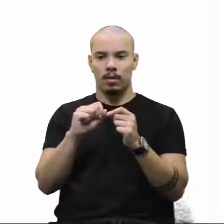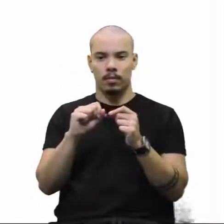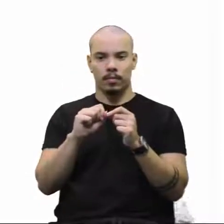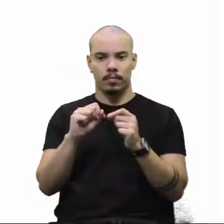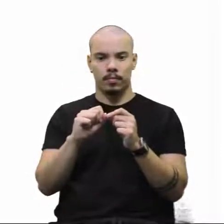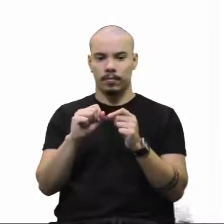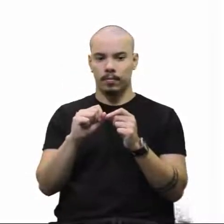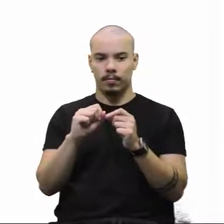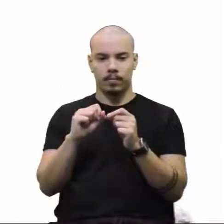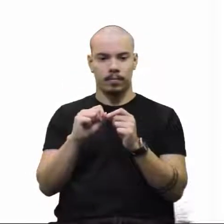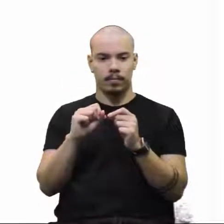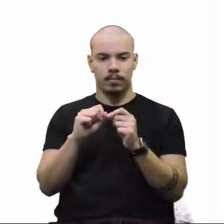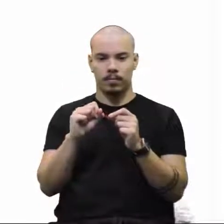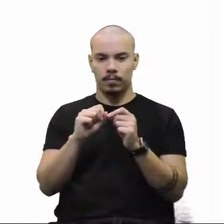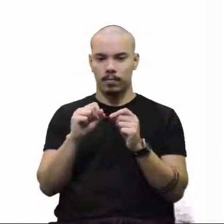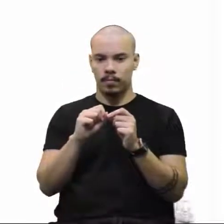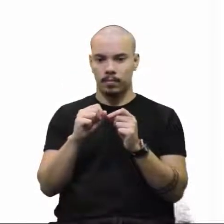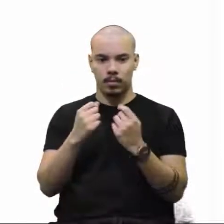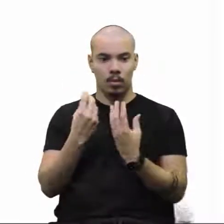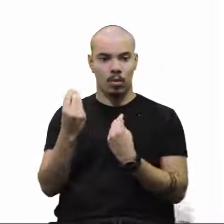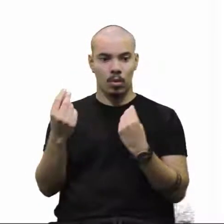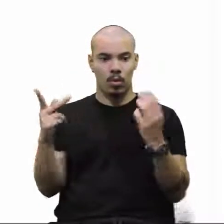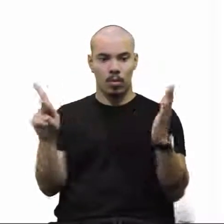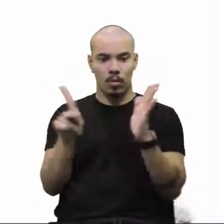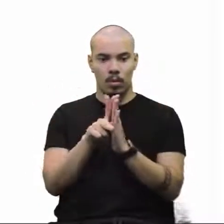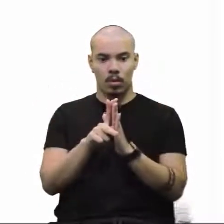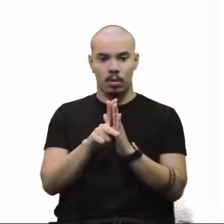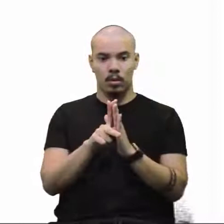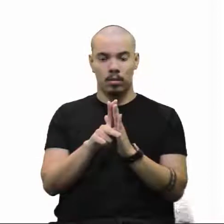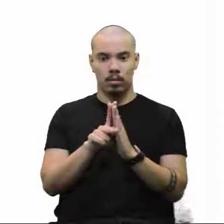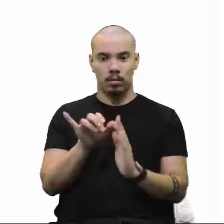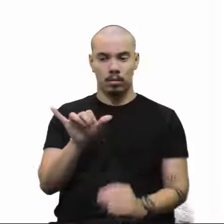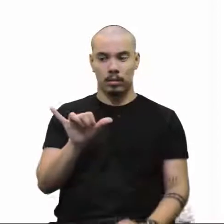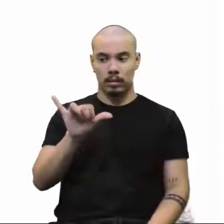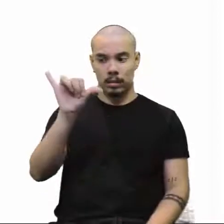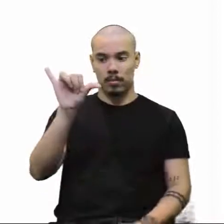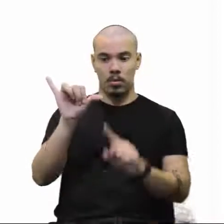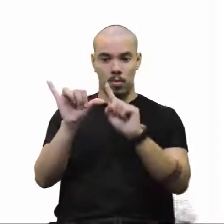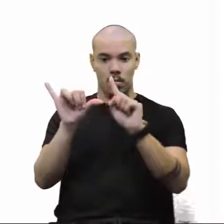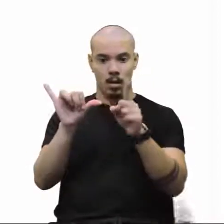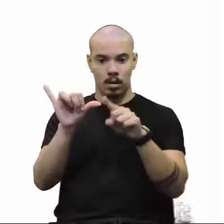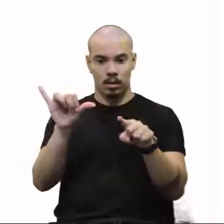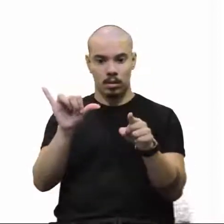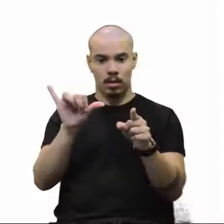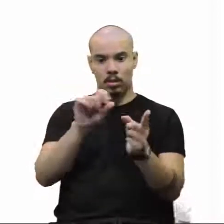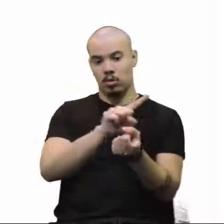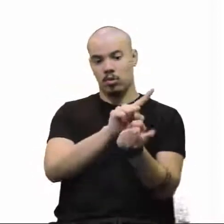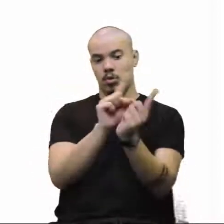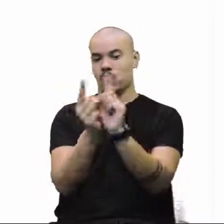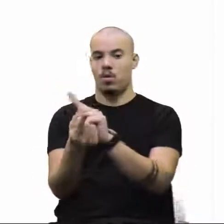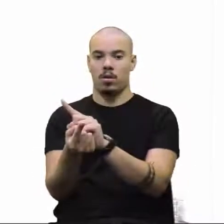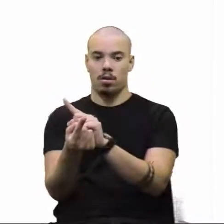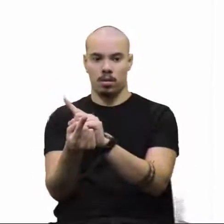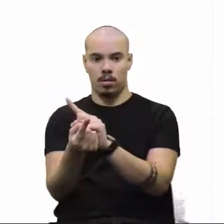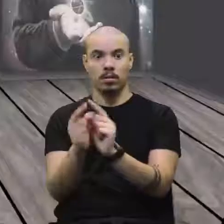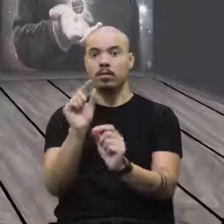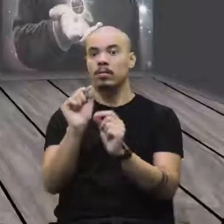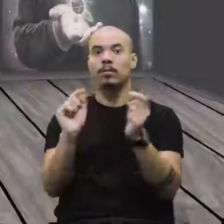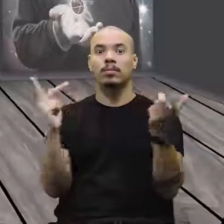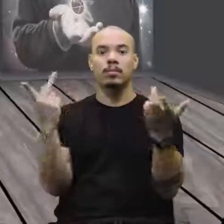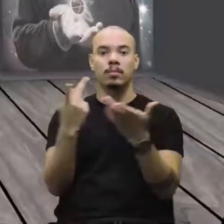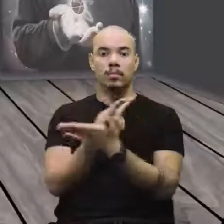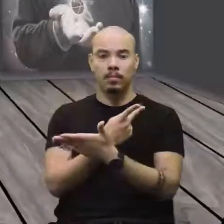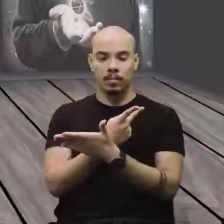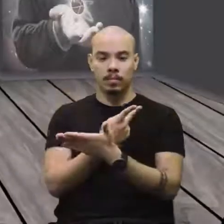torno de Z. De Y para Z. Isso, o Y vai para o Z para o Y trocando. Isso. Então, o que acontece